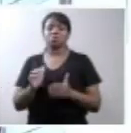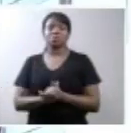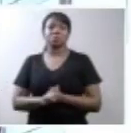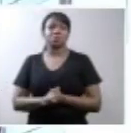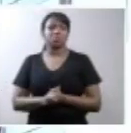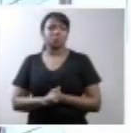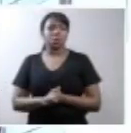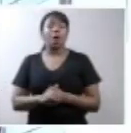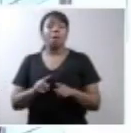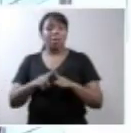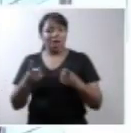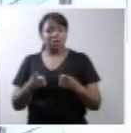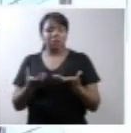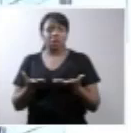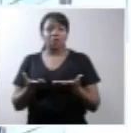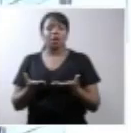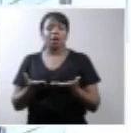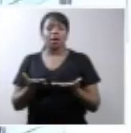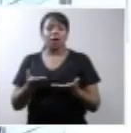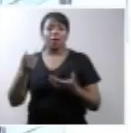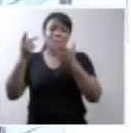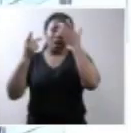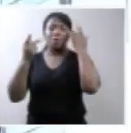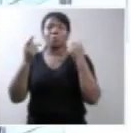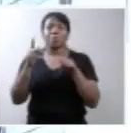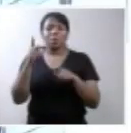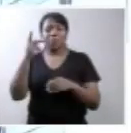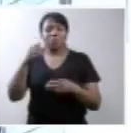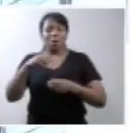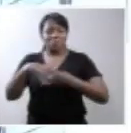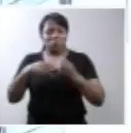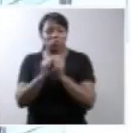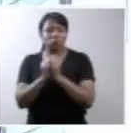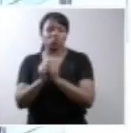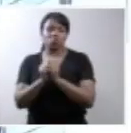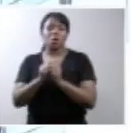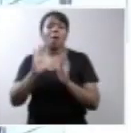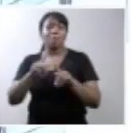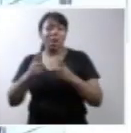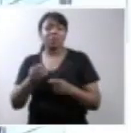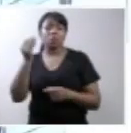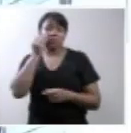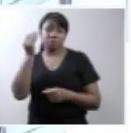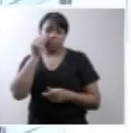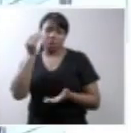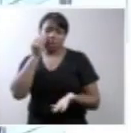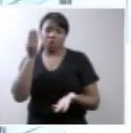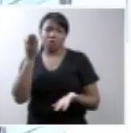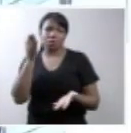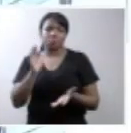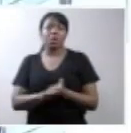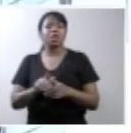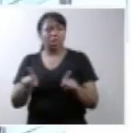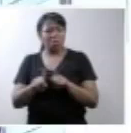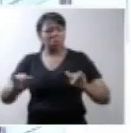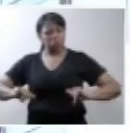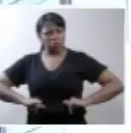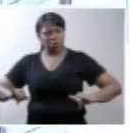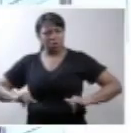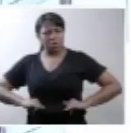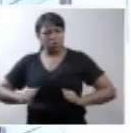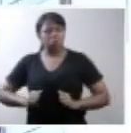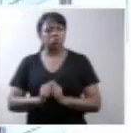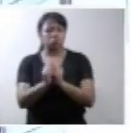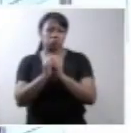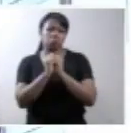só é provada depois toma um Tonel de vinho de vinagre juntos e é uma experiência existencial